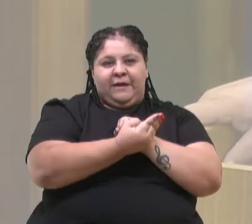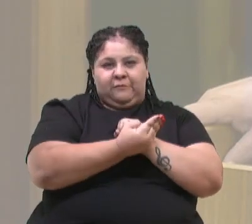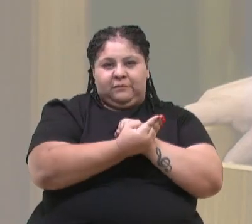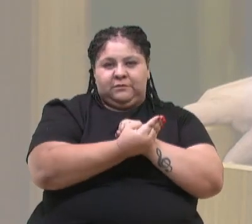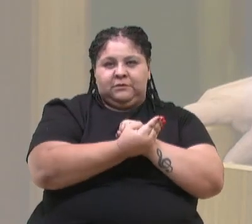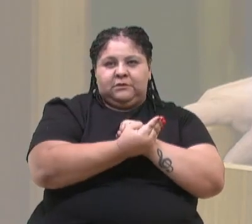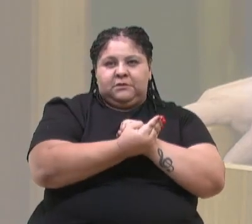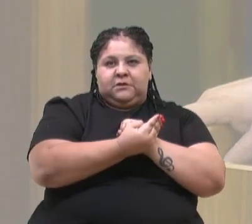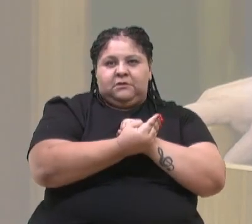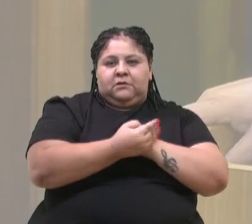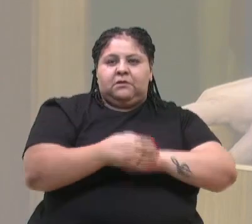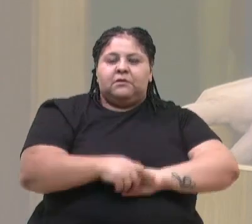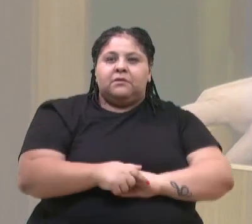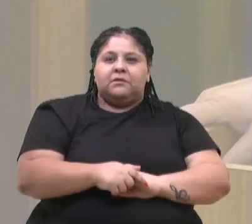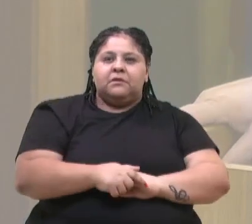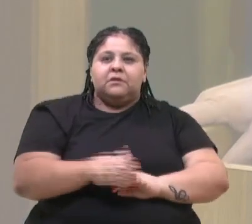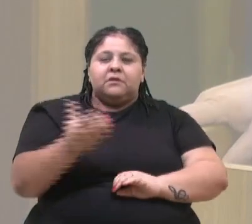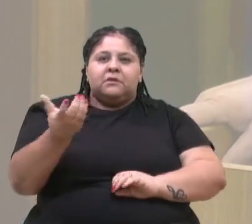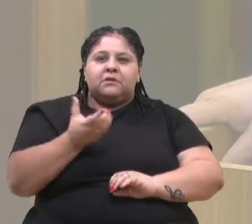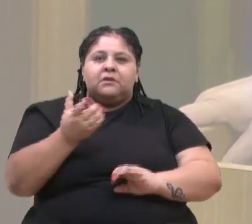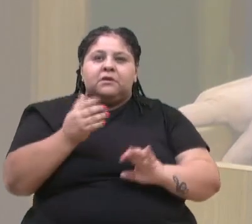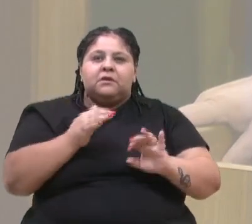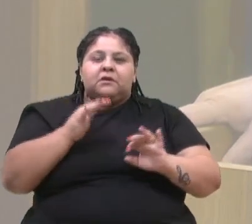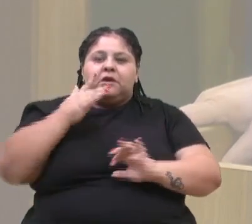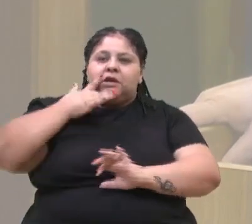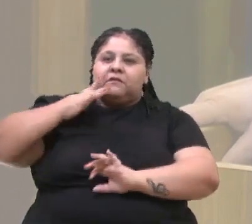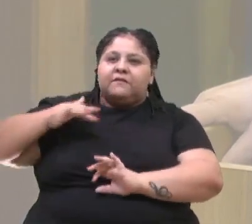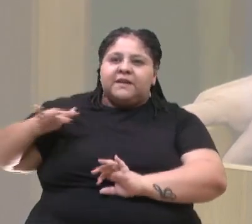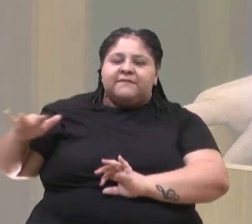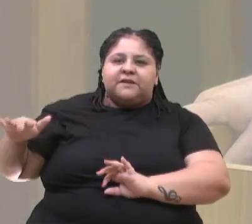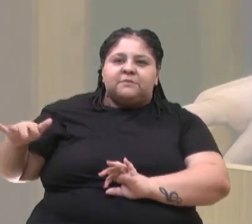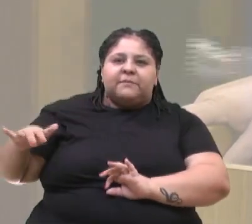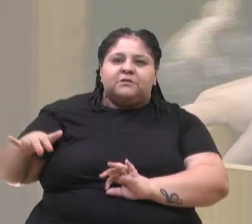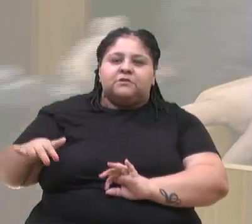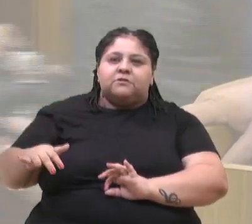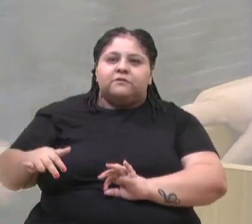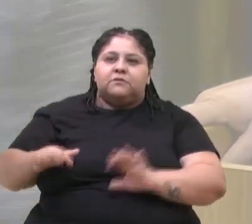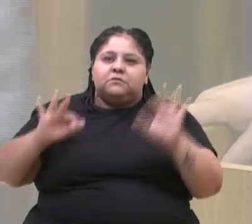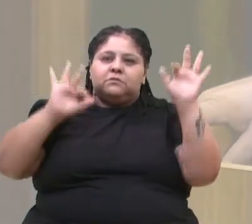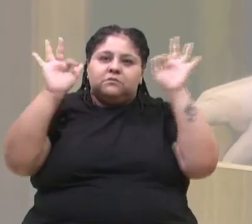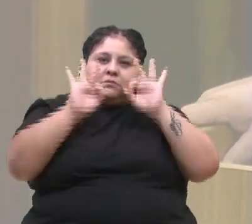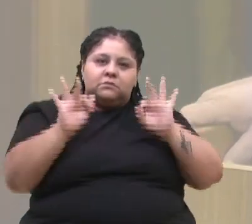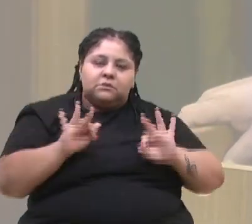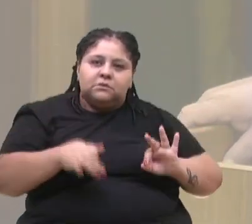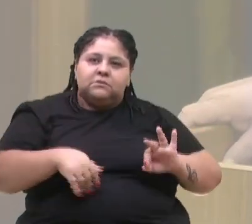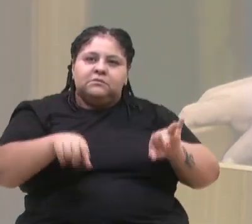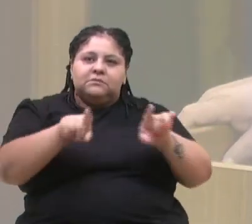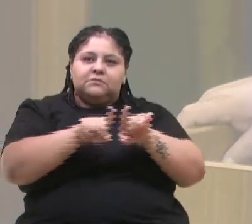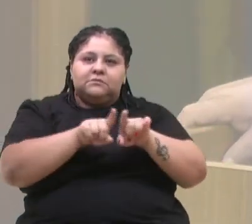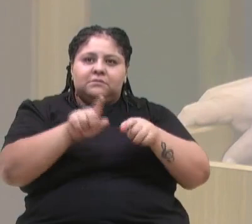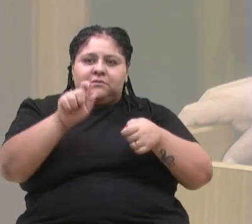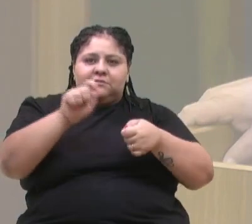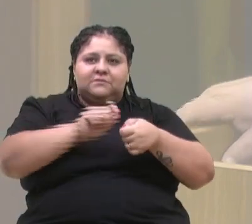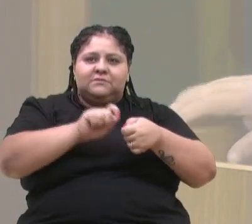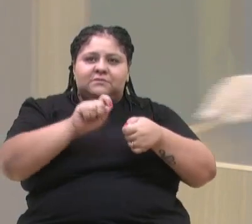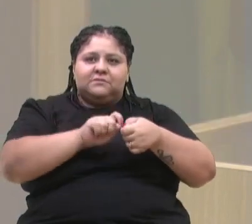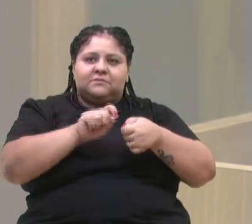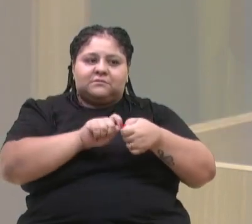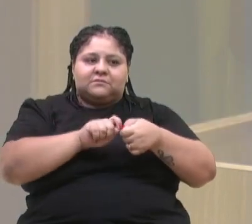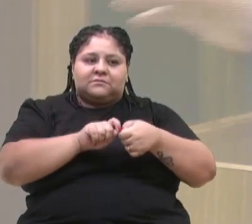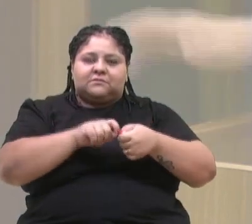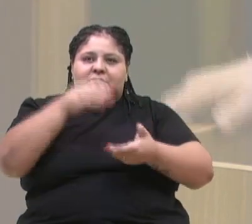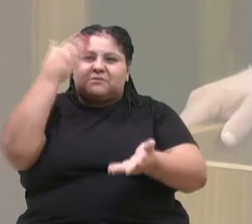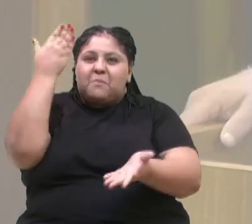nenhum. Então, a Criança Feliz, que atende várias crianças, não foi feito, foi lá,